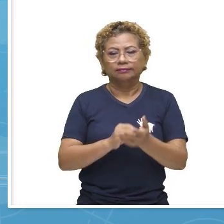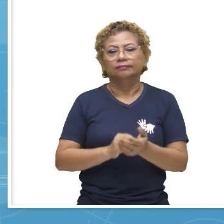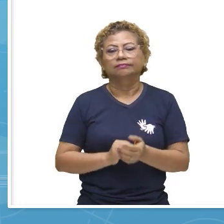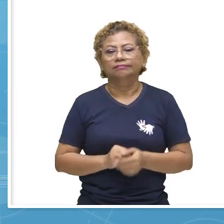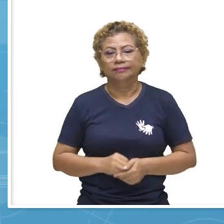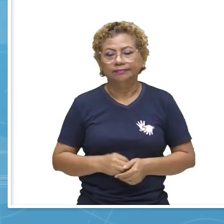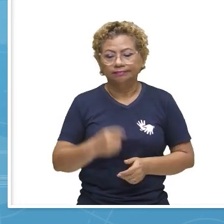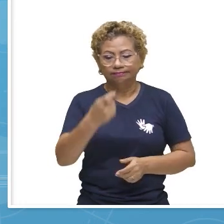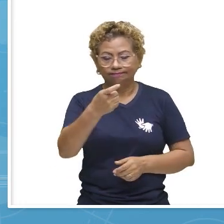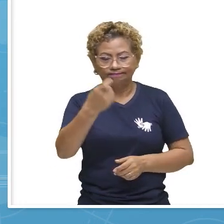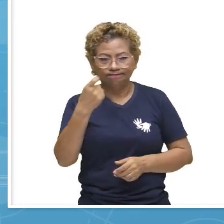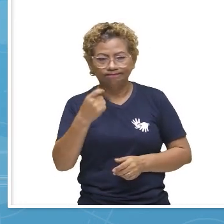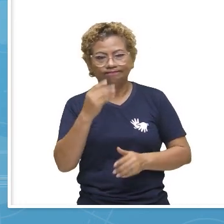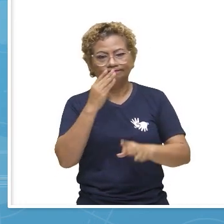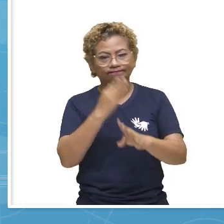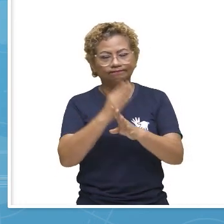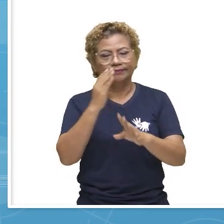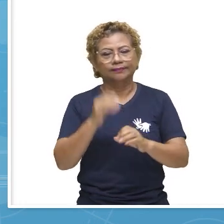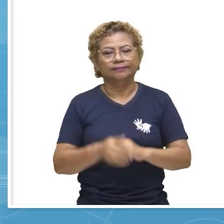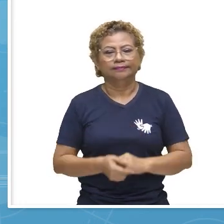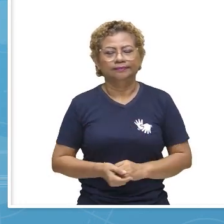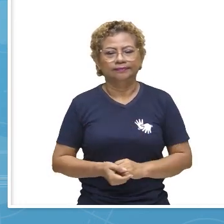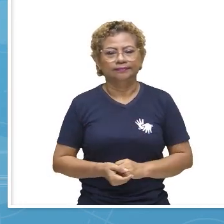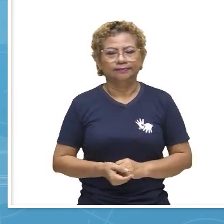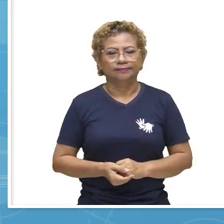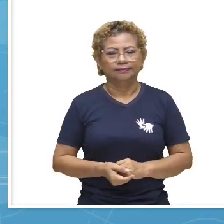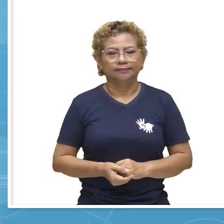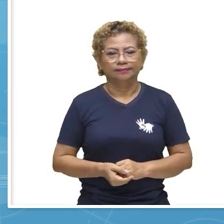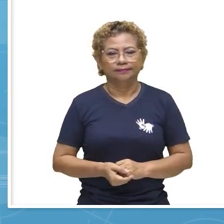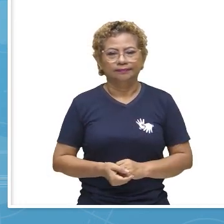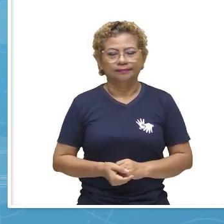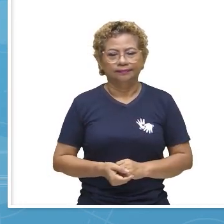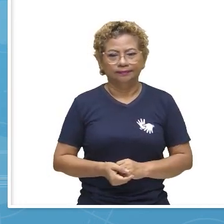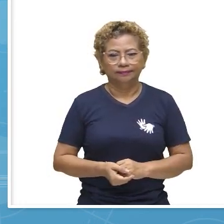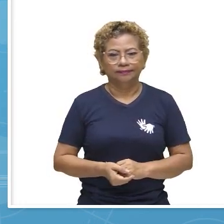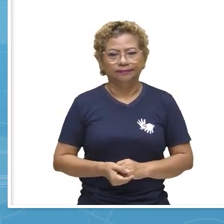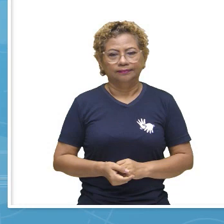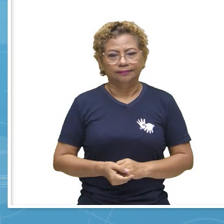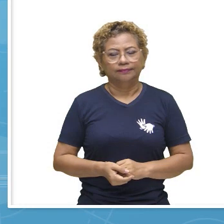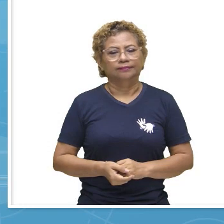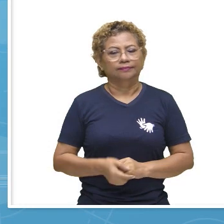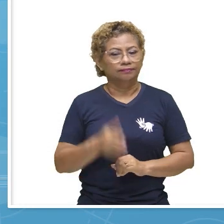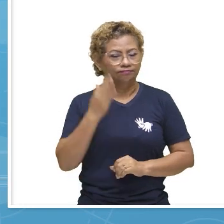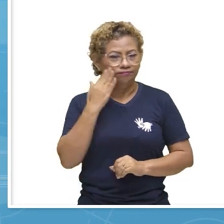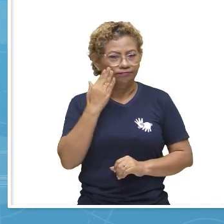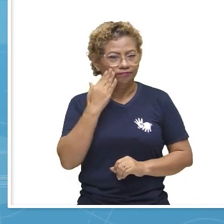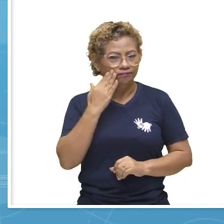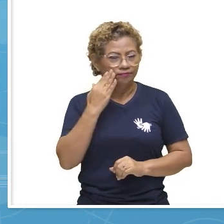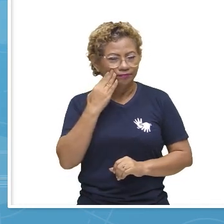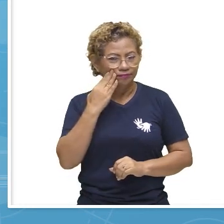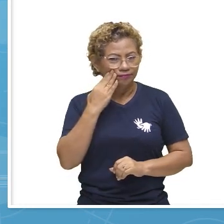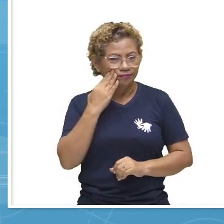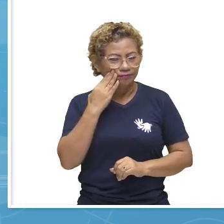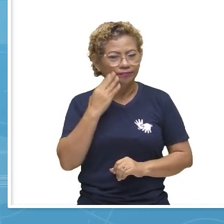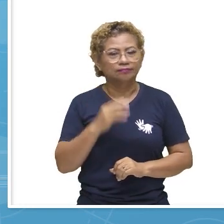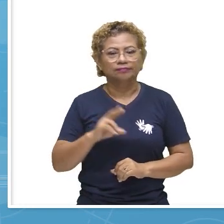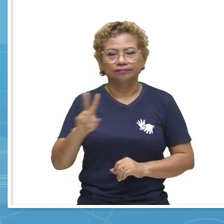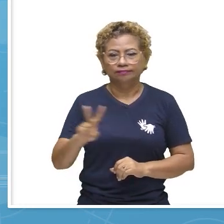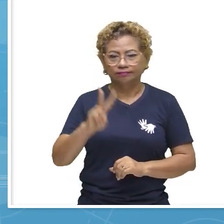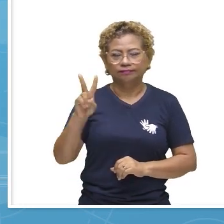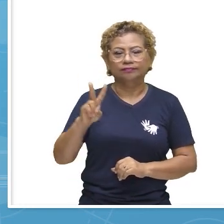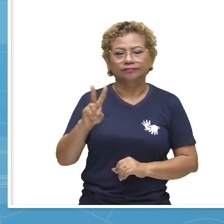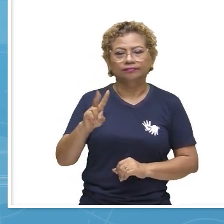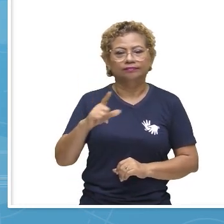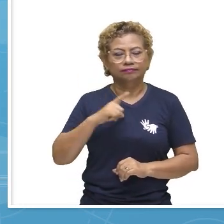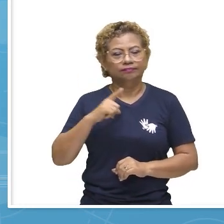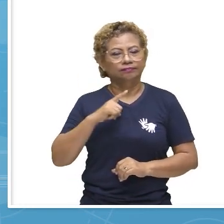de 49 centímetros ao quadrado. Então, eu quero que essa área toda agora seja de